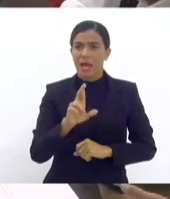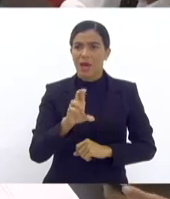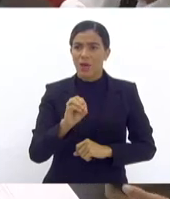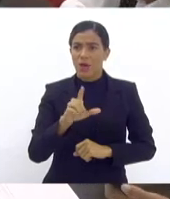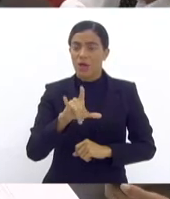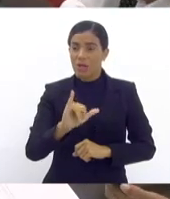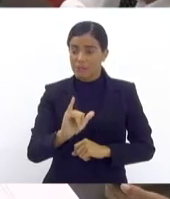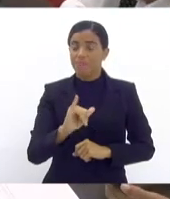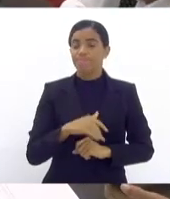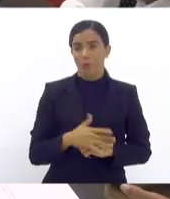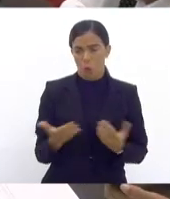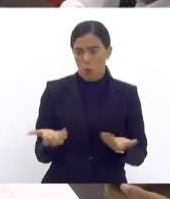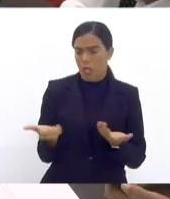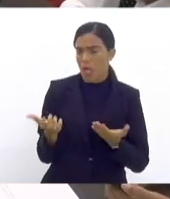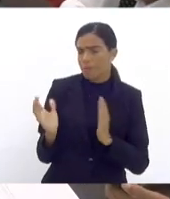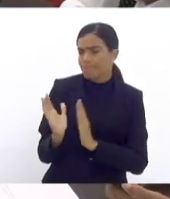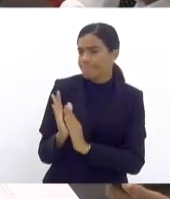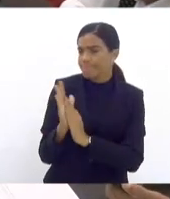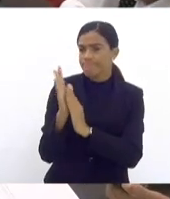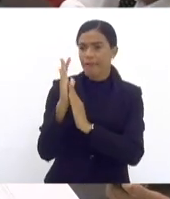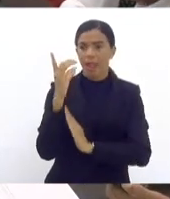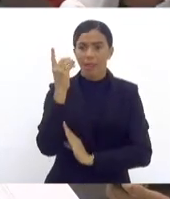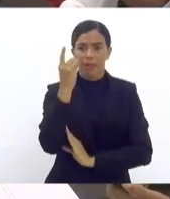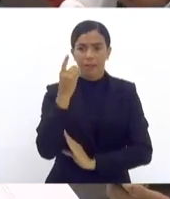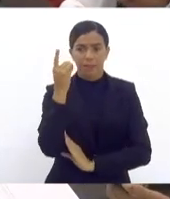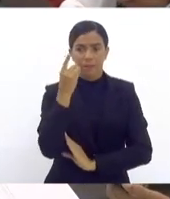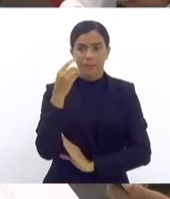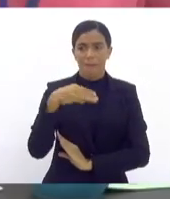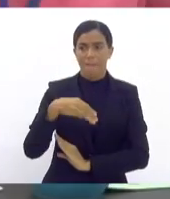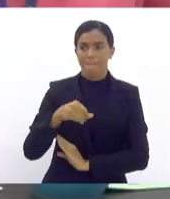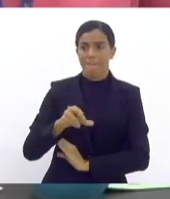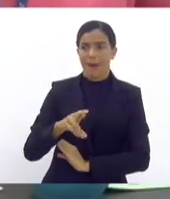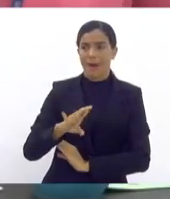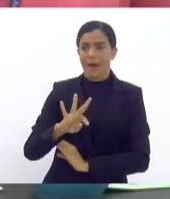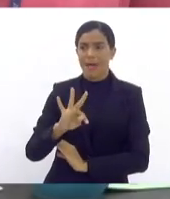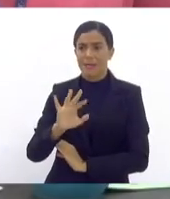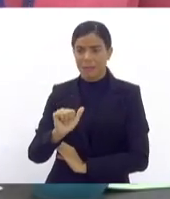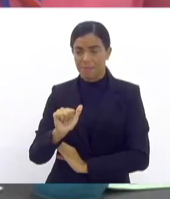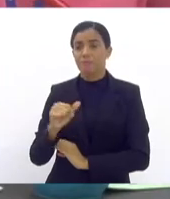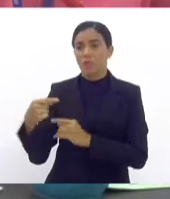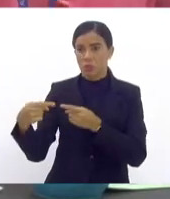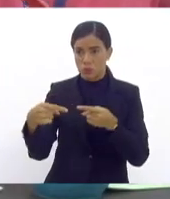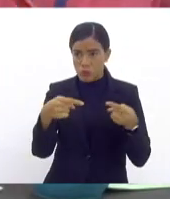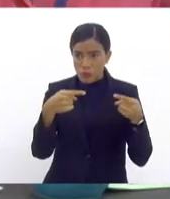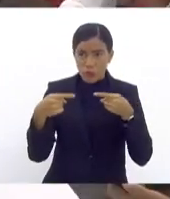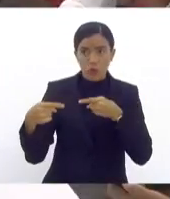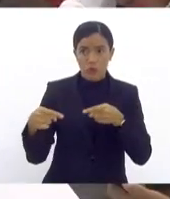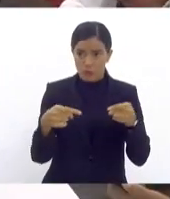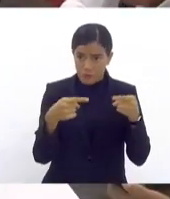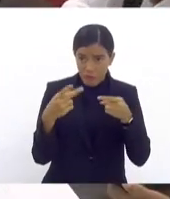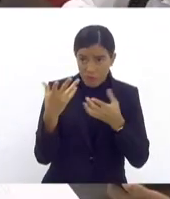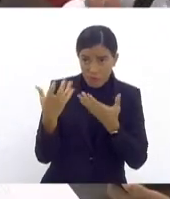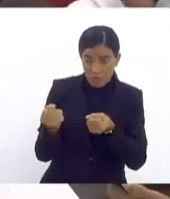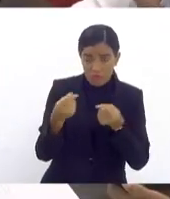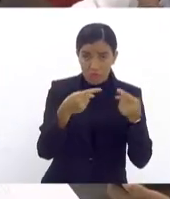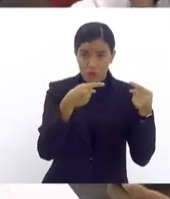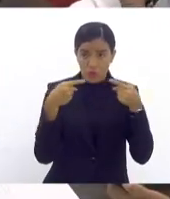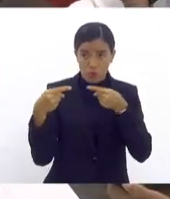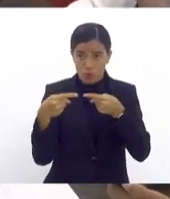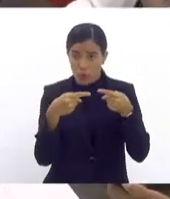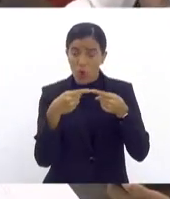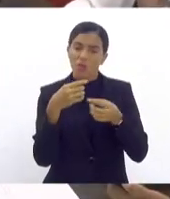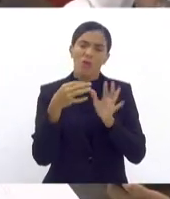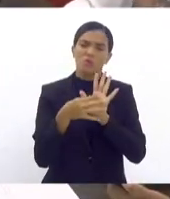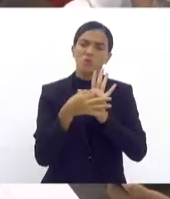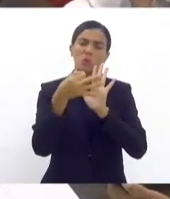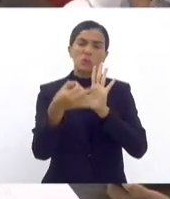Rocha por esse projeto de lei e o parecer é pela constitucionalidade. Em discussão, presidente, queria... para discutir, deputado doutor Serginho. Eu queria fazer uma sugestão